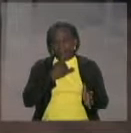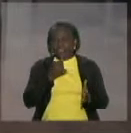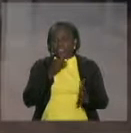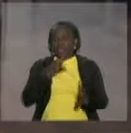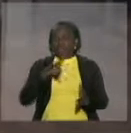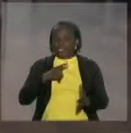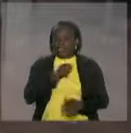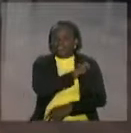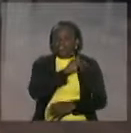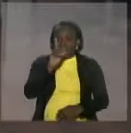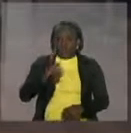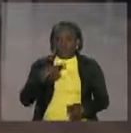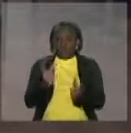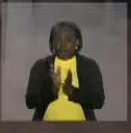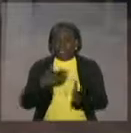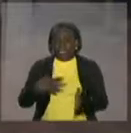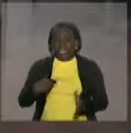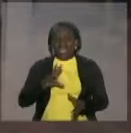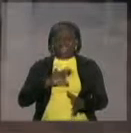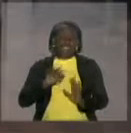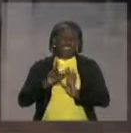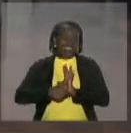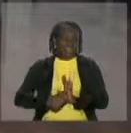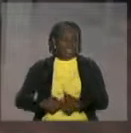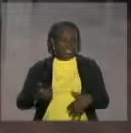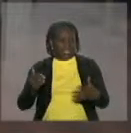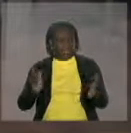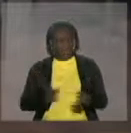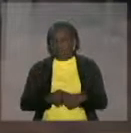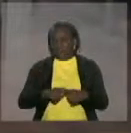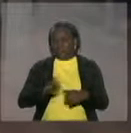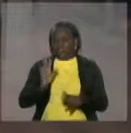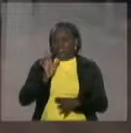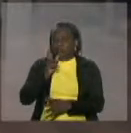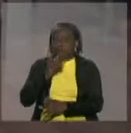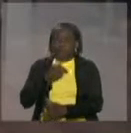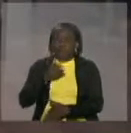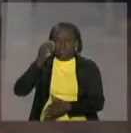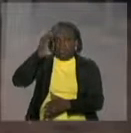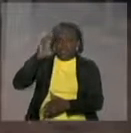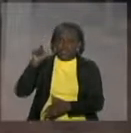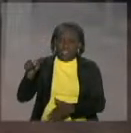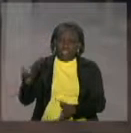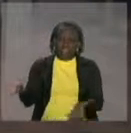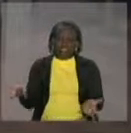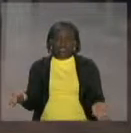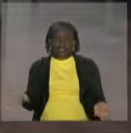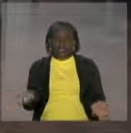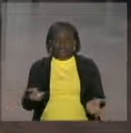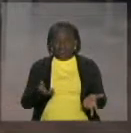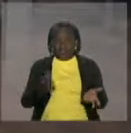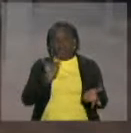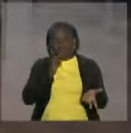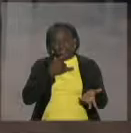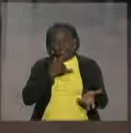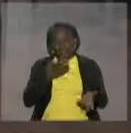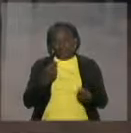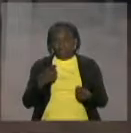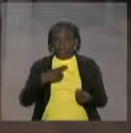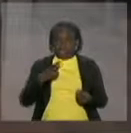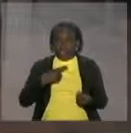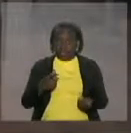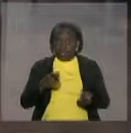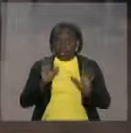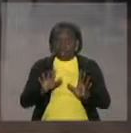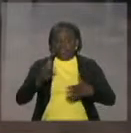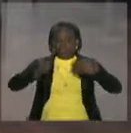assim, tem um aluno com deficiência na turma do meu filho, a turma vai ficar atrasada, porque vai ficar tudo mais lento por causa do aluno com deficiência.